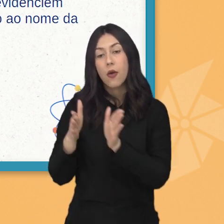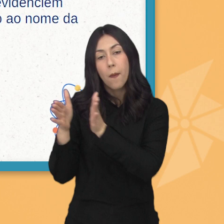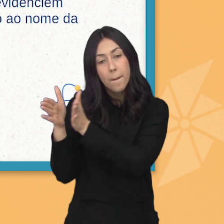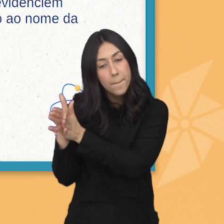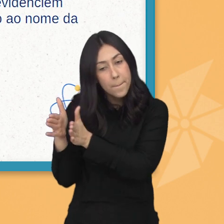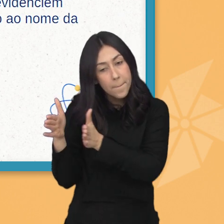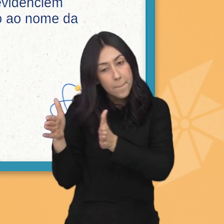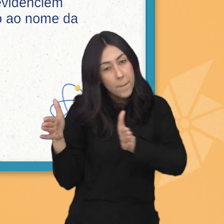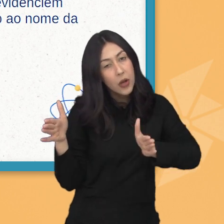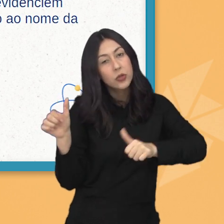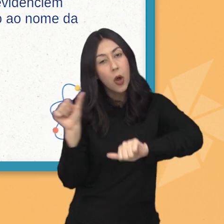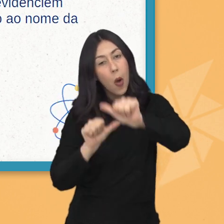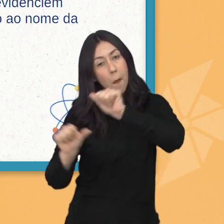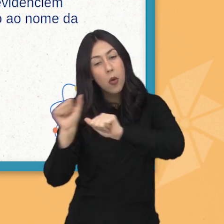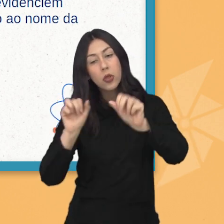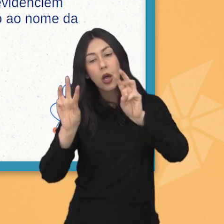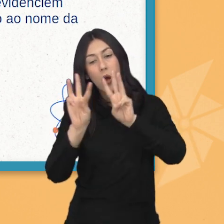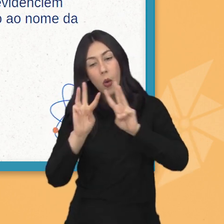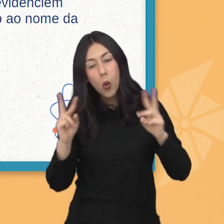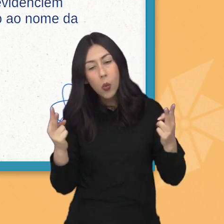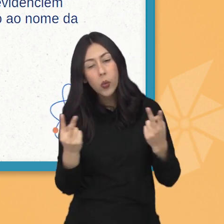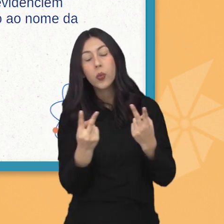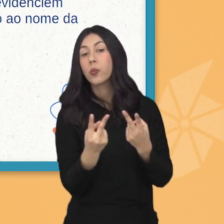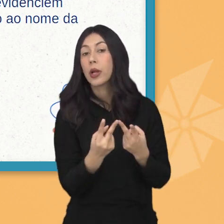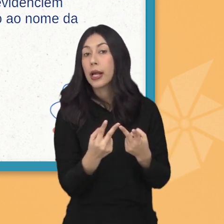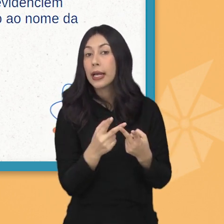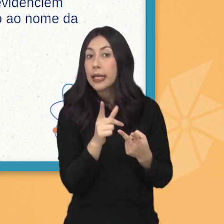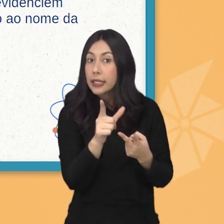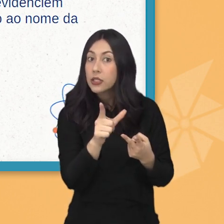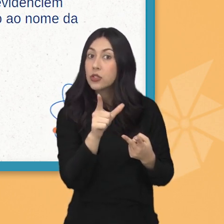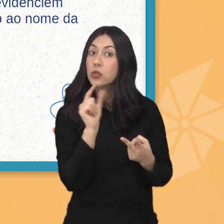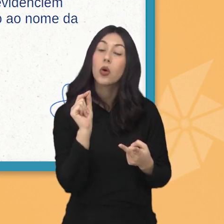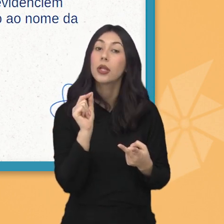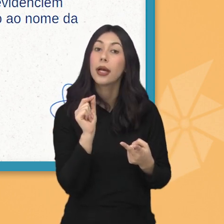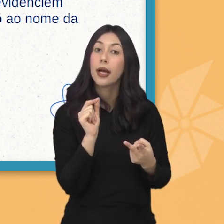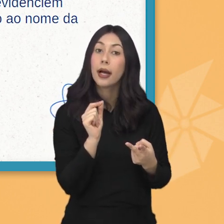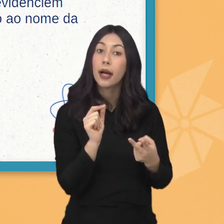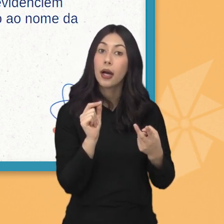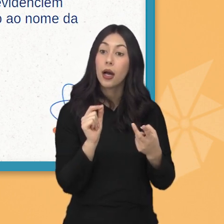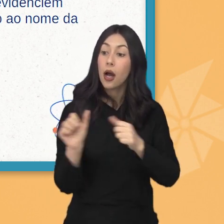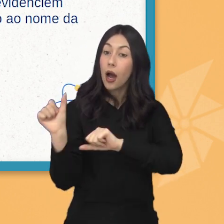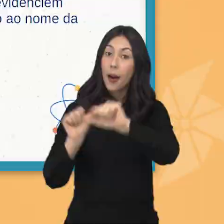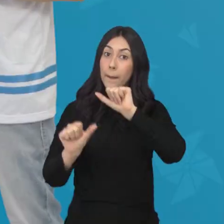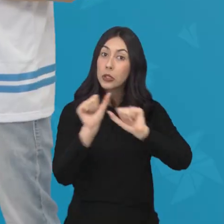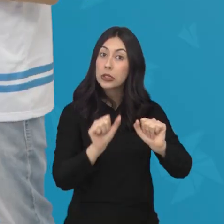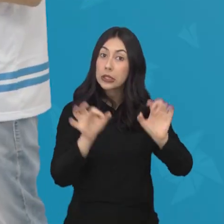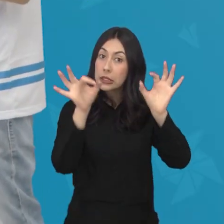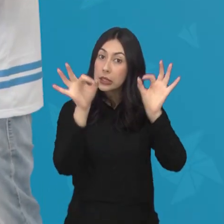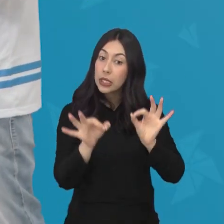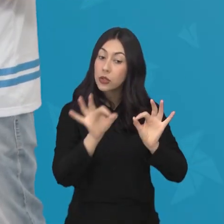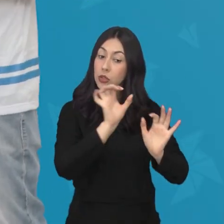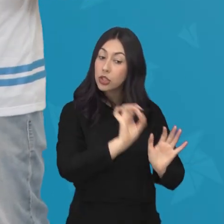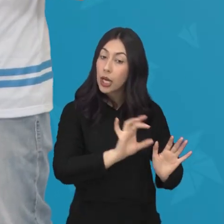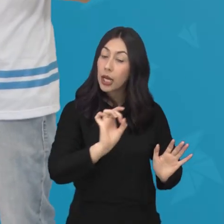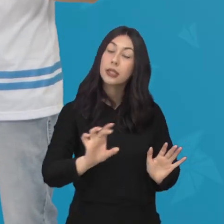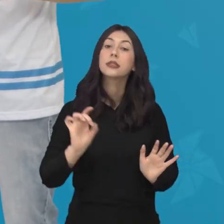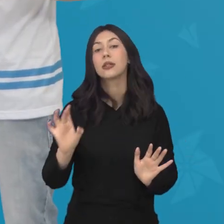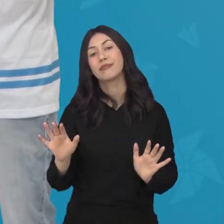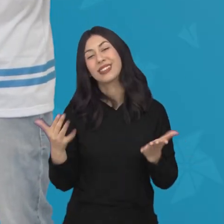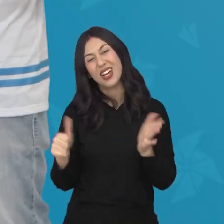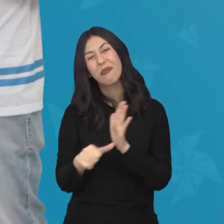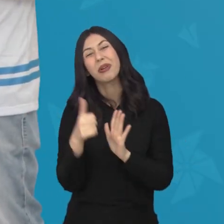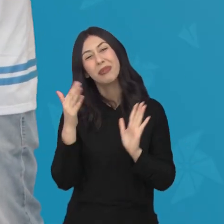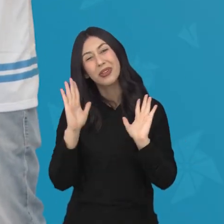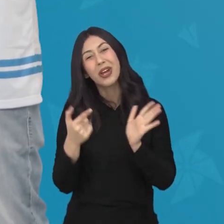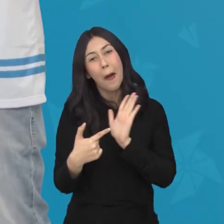matéria, marque a opção que relaciona corretamente o fenômeno ao nome da mudança de estado físico. Bom, o primeiro já deixei fácil para